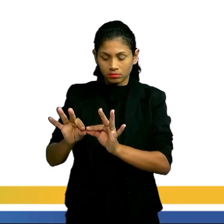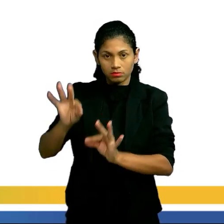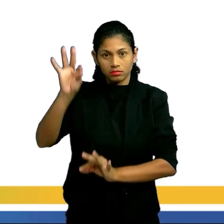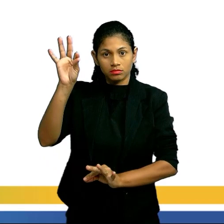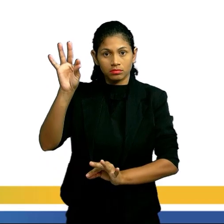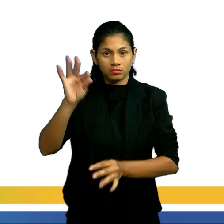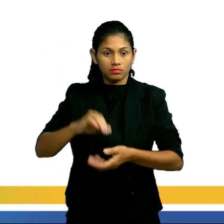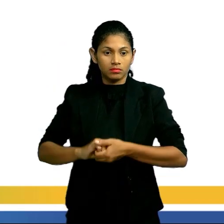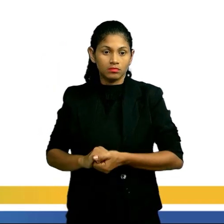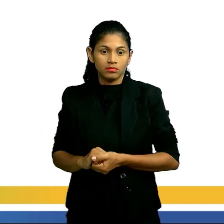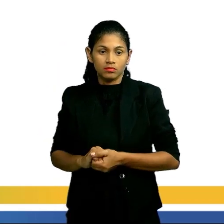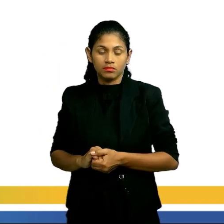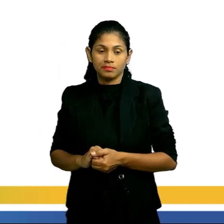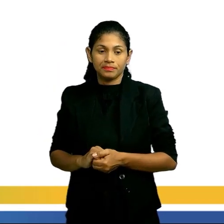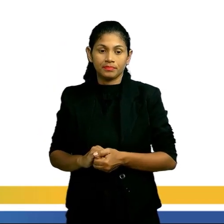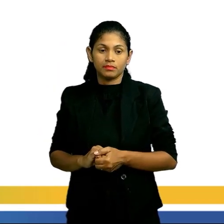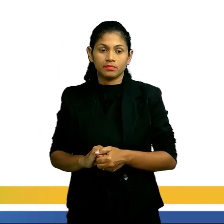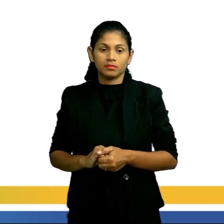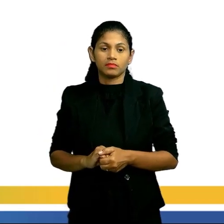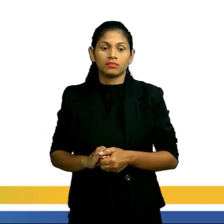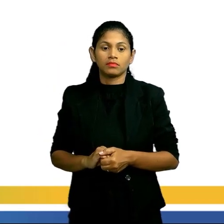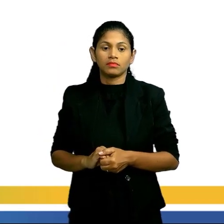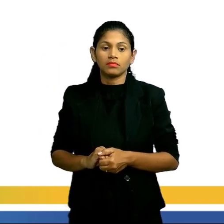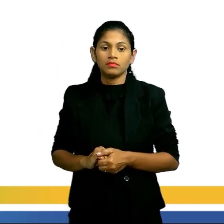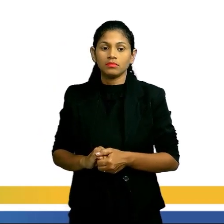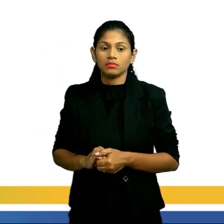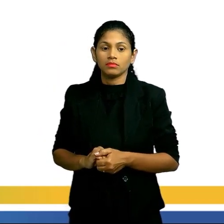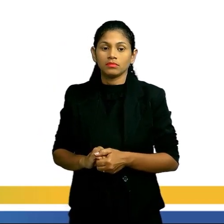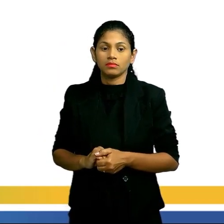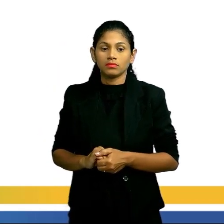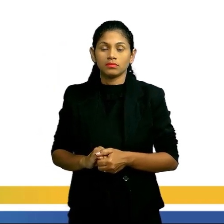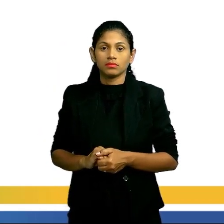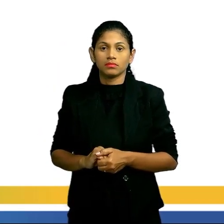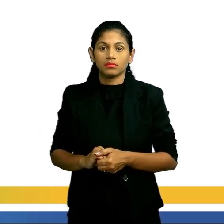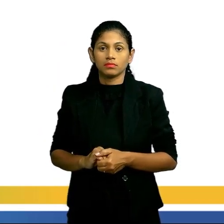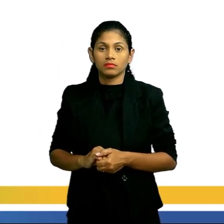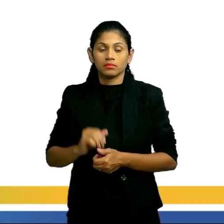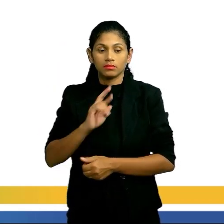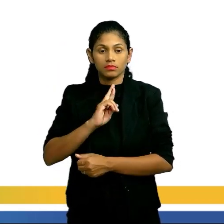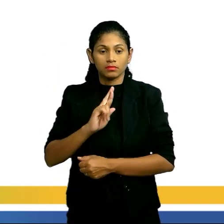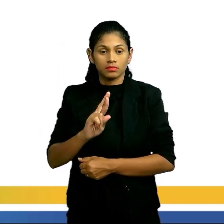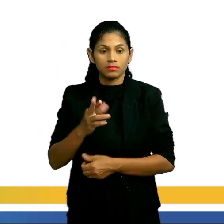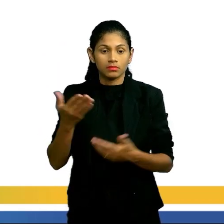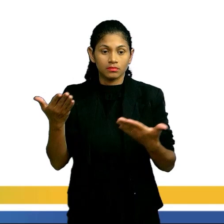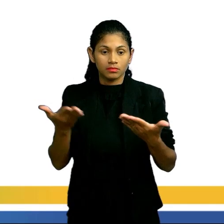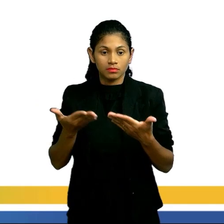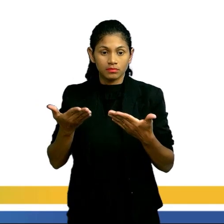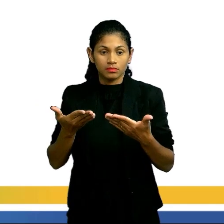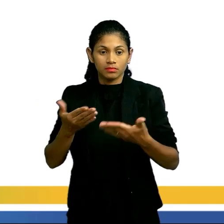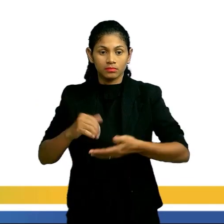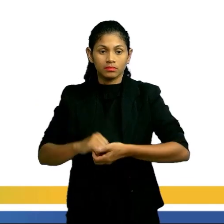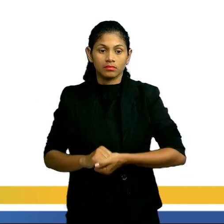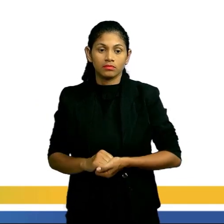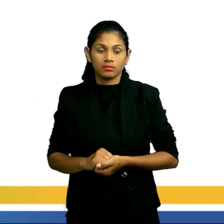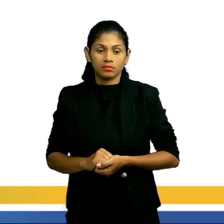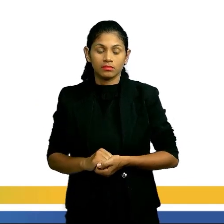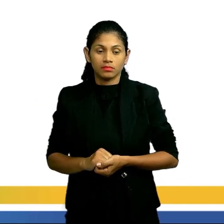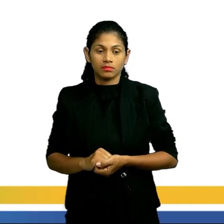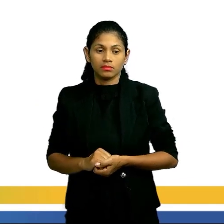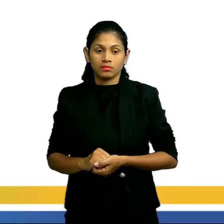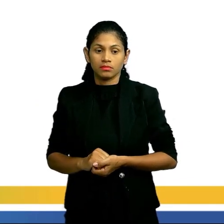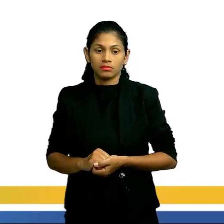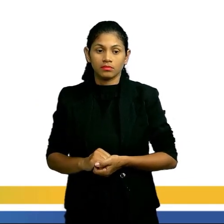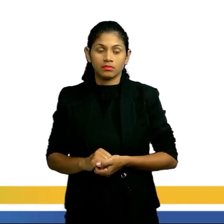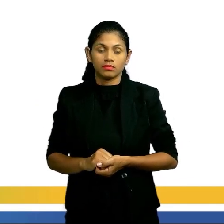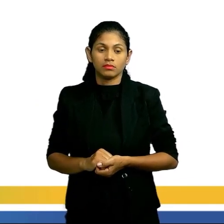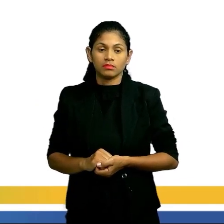a 4 centímetros. Tá bom? Então, nós vamos resolver agora essa questão para